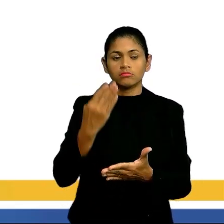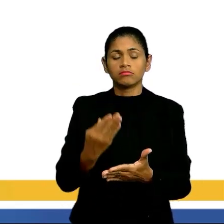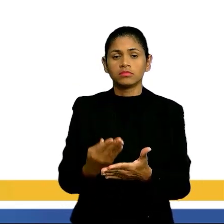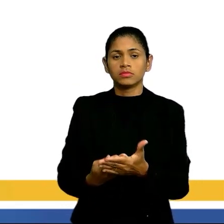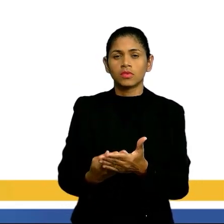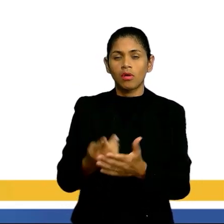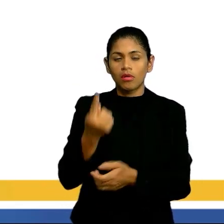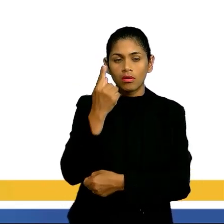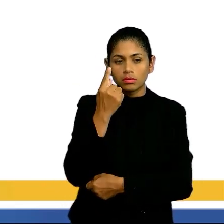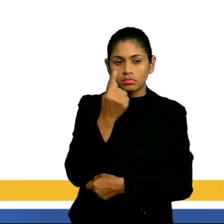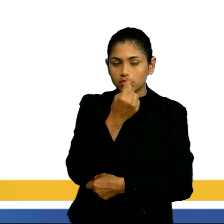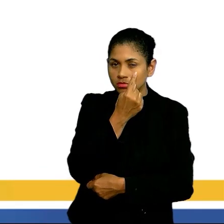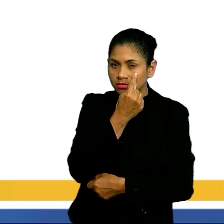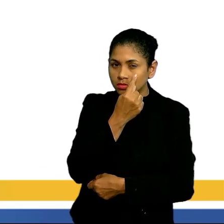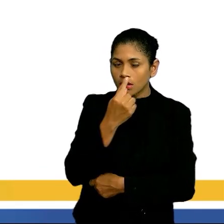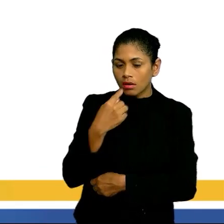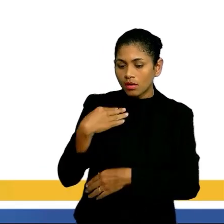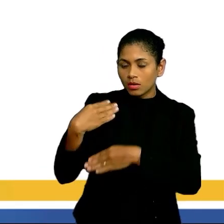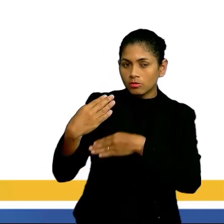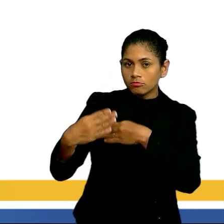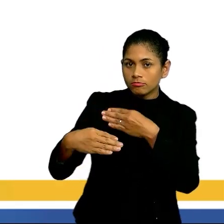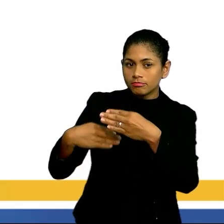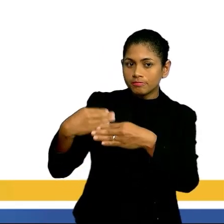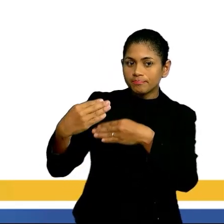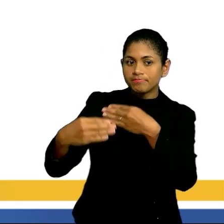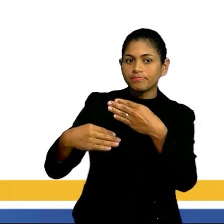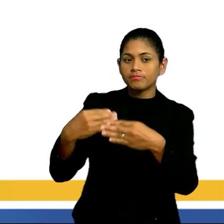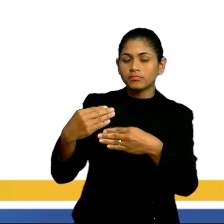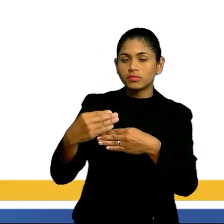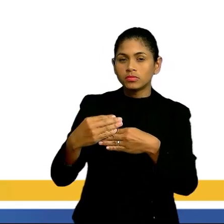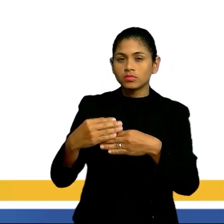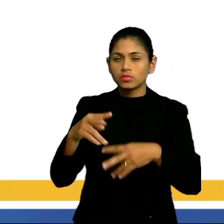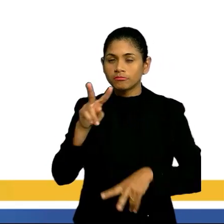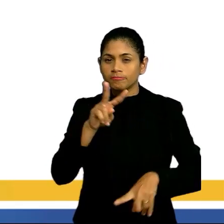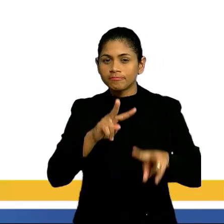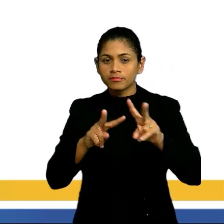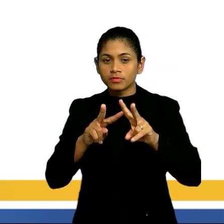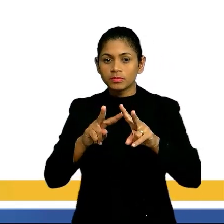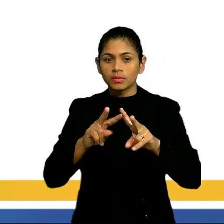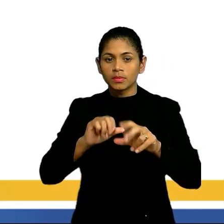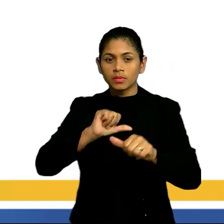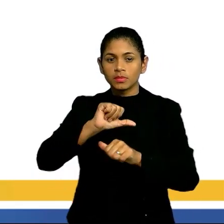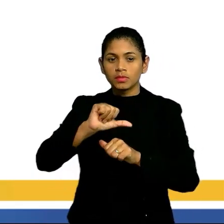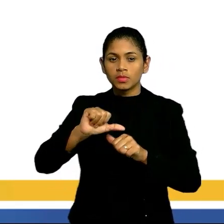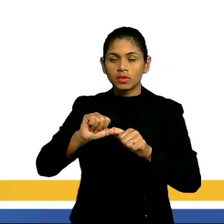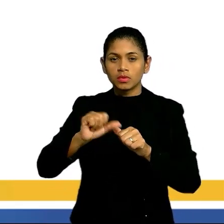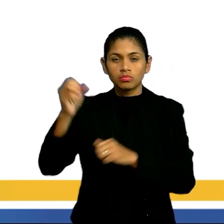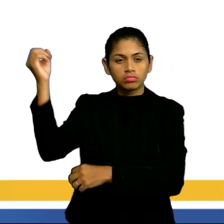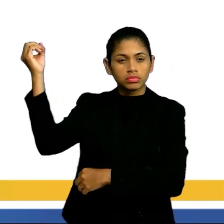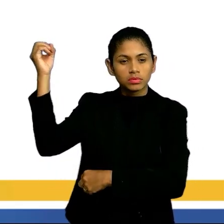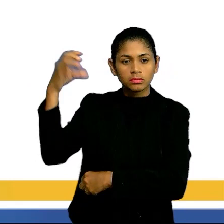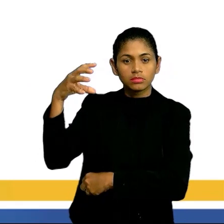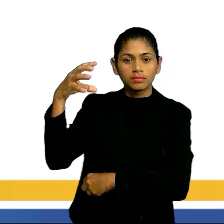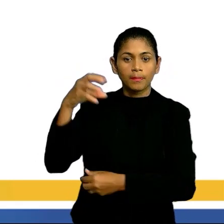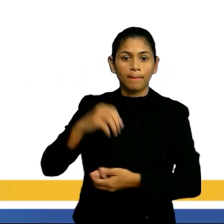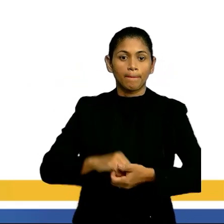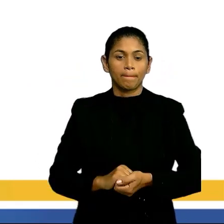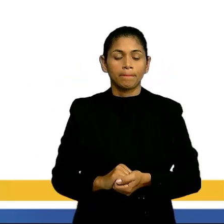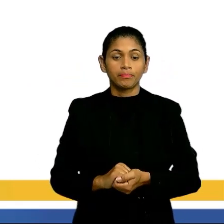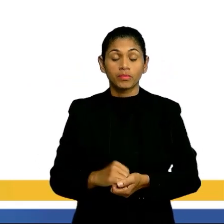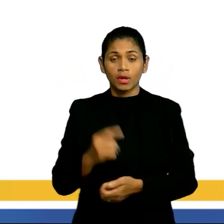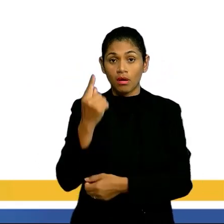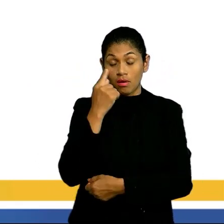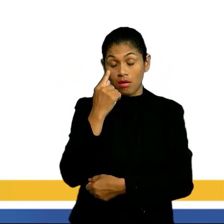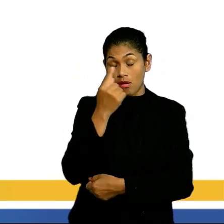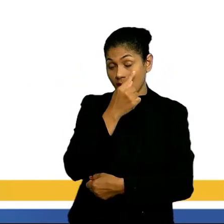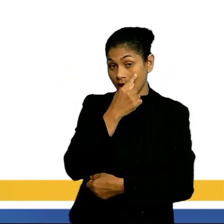olhos evoluíram de órgãos sensores de luz para versões que formam imagens. O olho humano